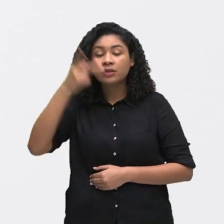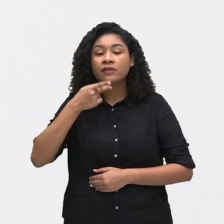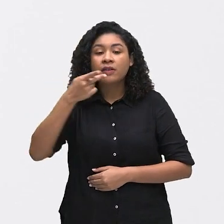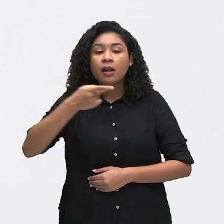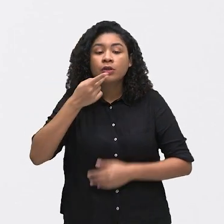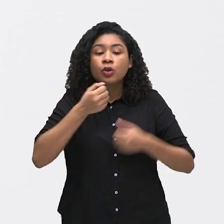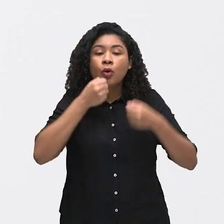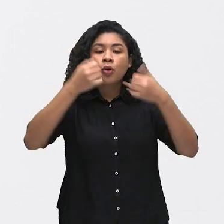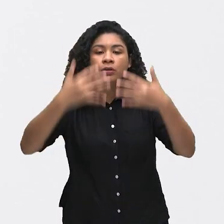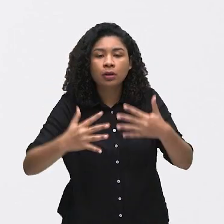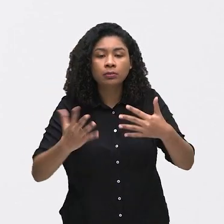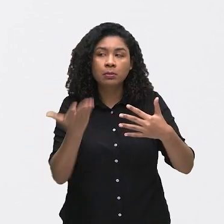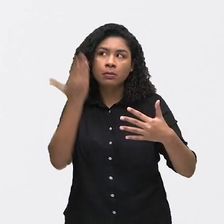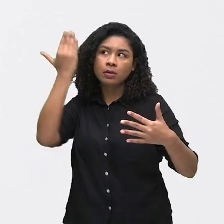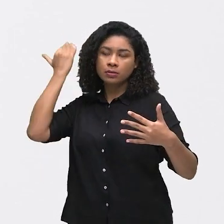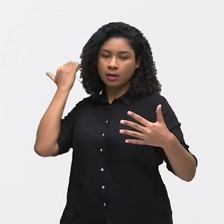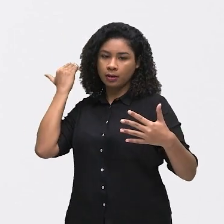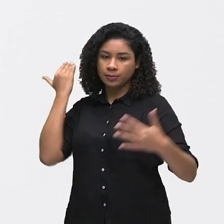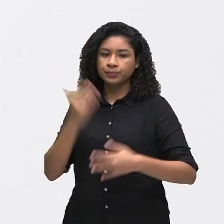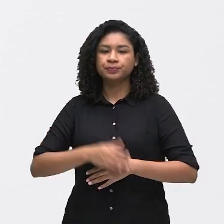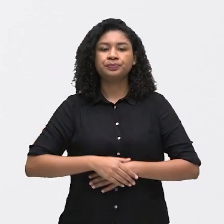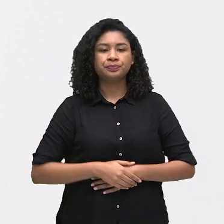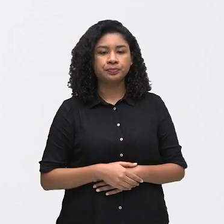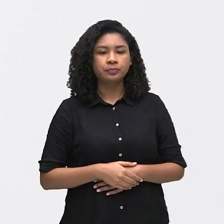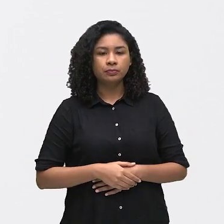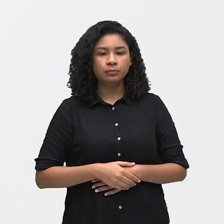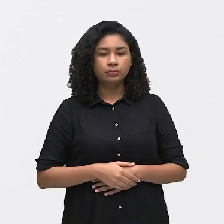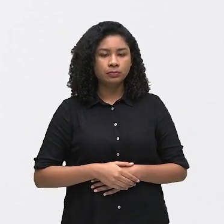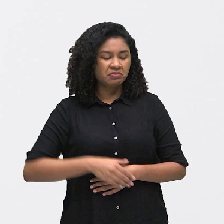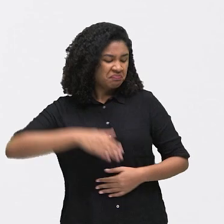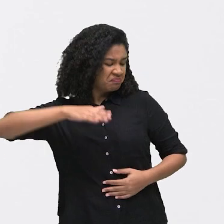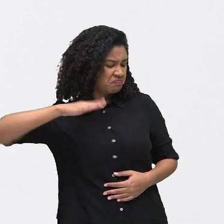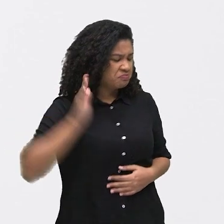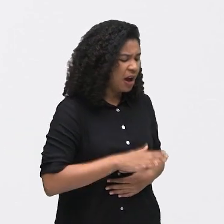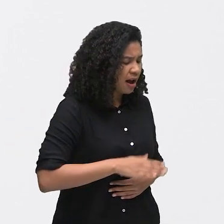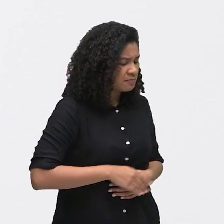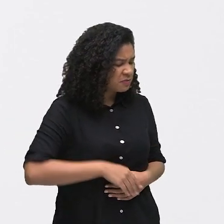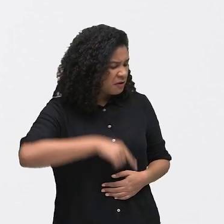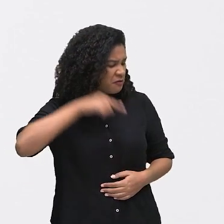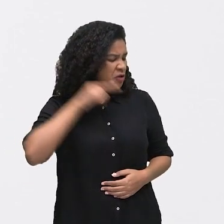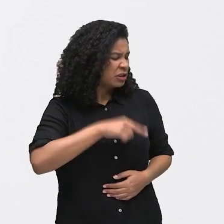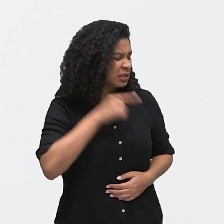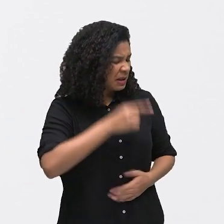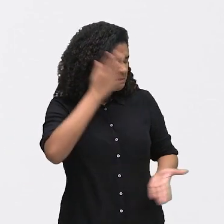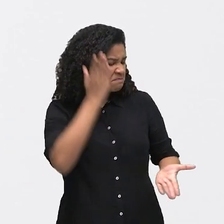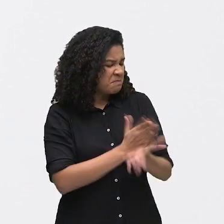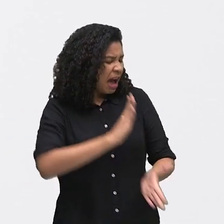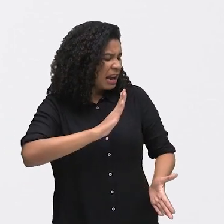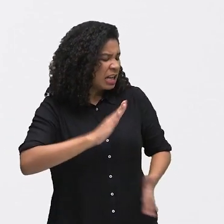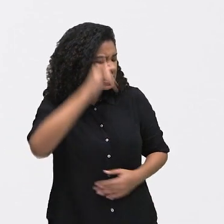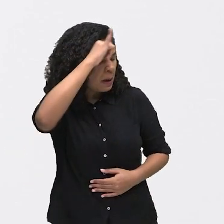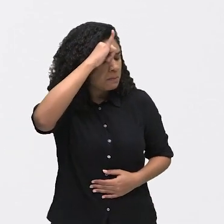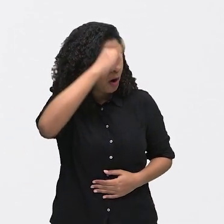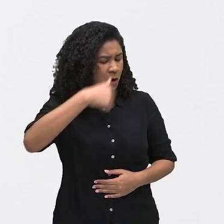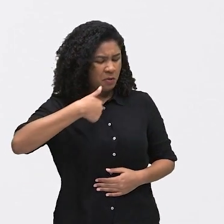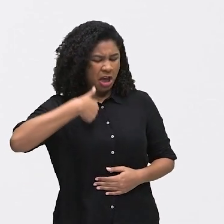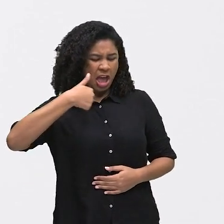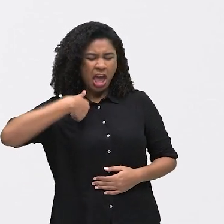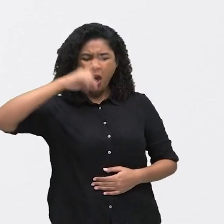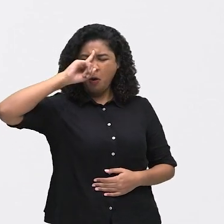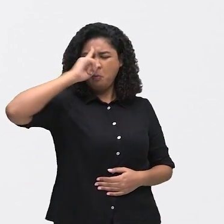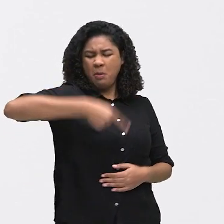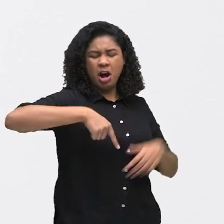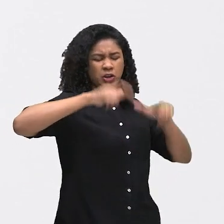ocorreu. E me disse. Isso é para você deixar de ser besta. Quem manda aqui no